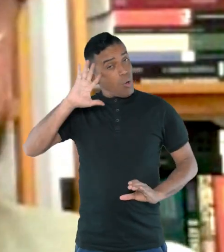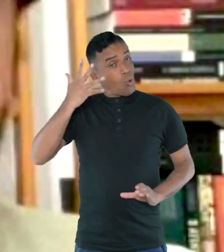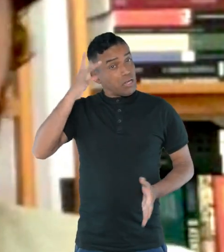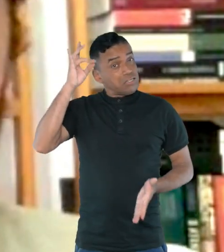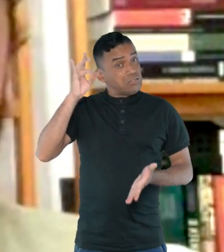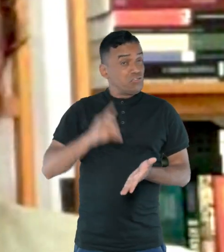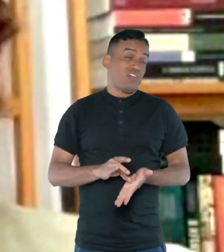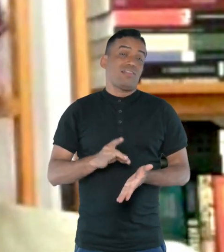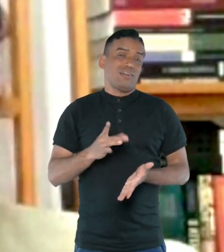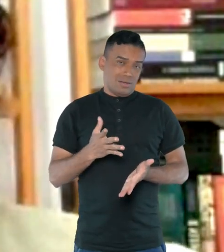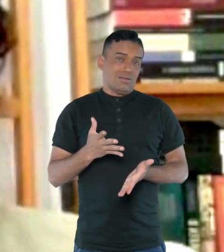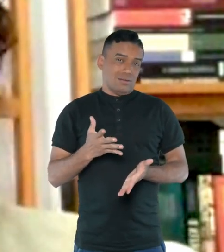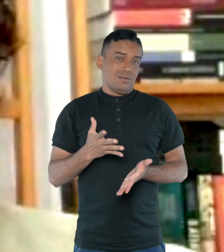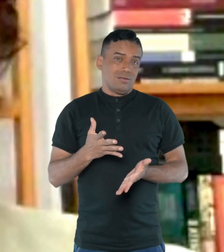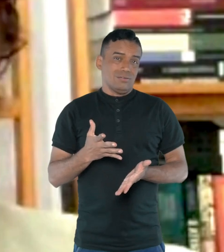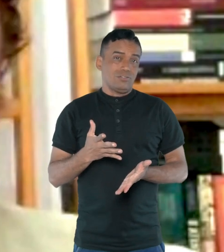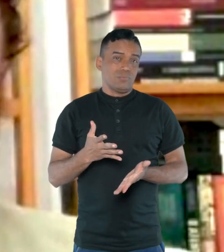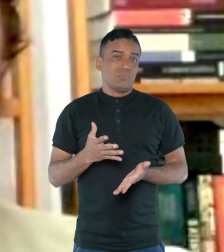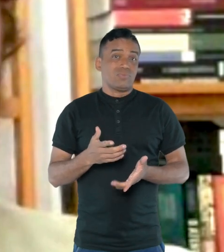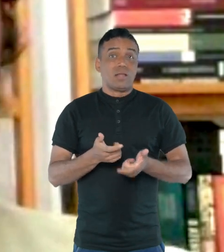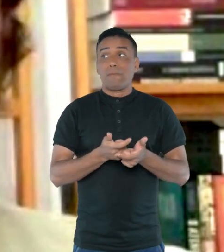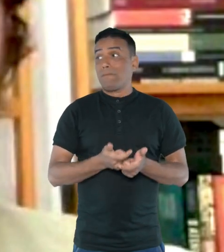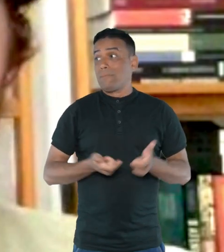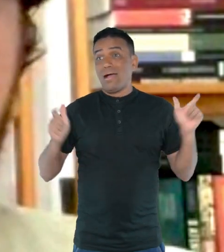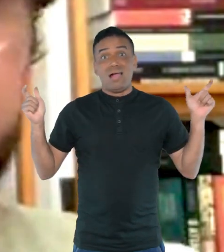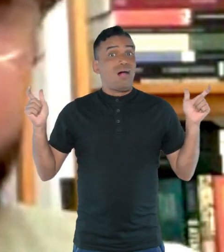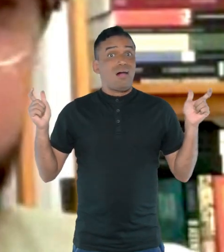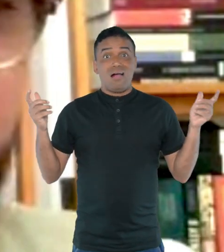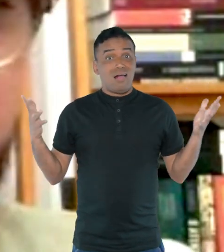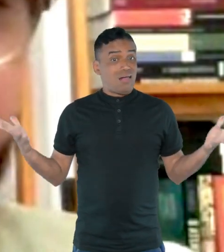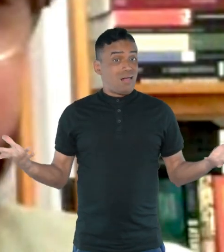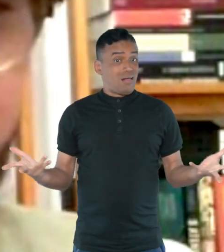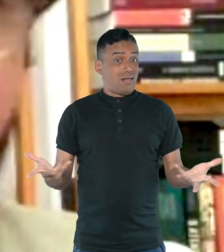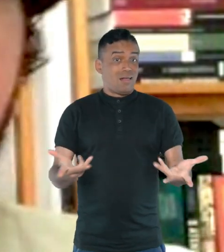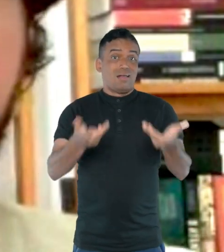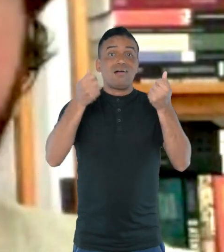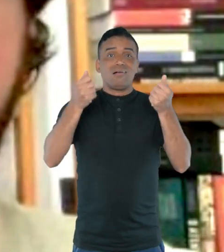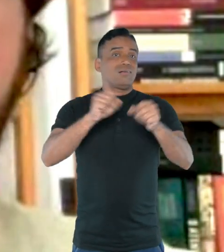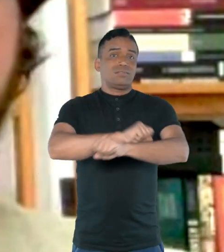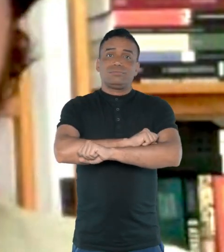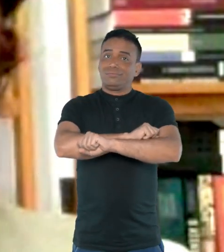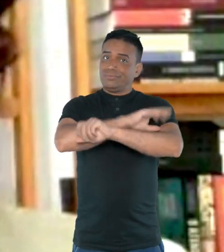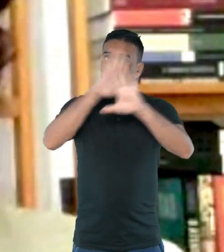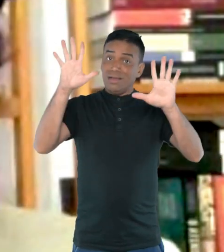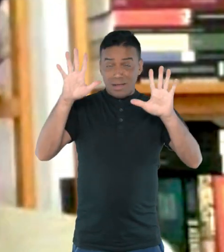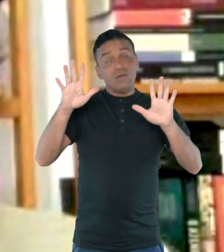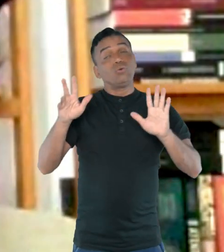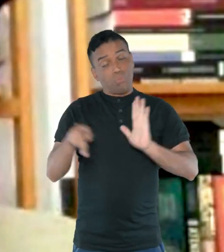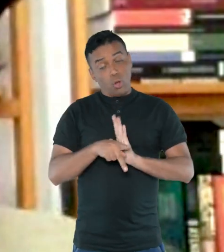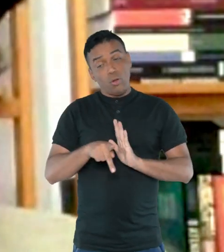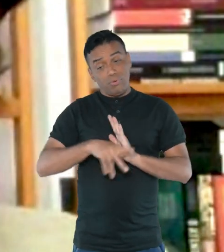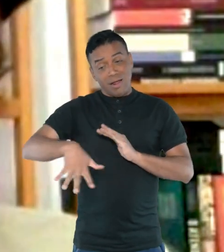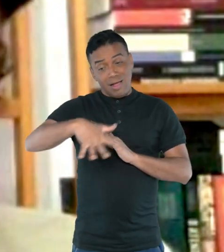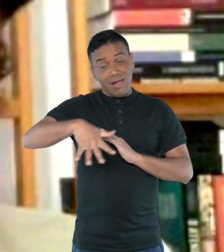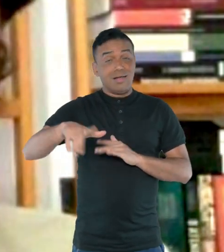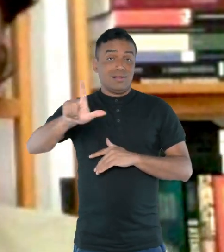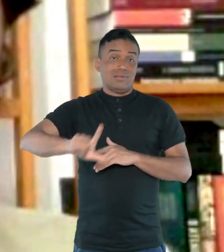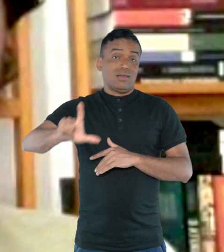acredito nessa máxima de maneira absoluta. E, claro, agora como escritor, eu também acho